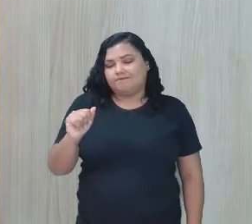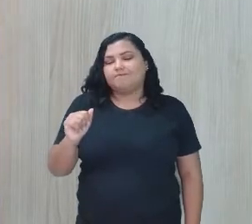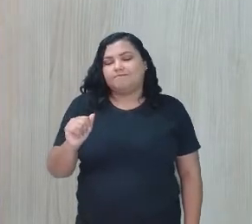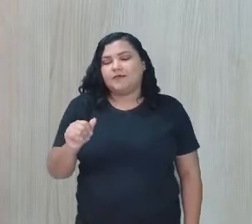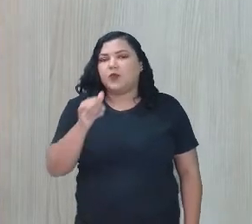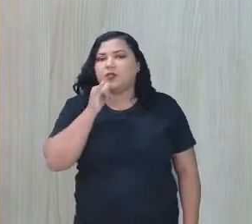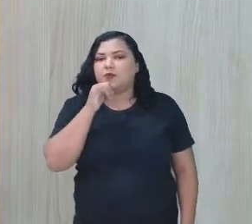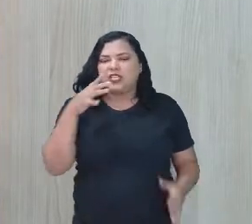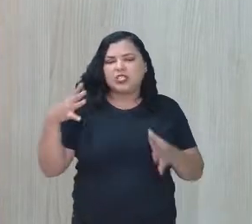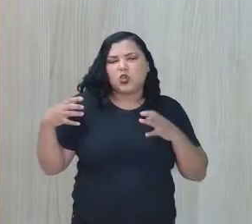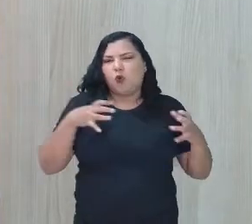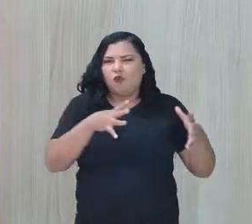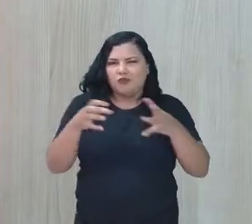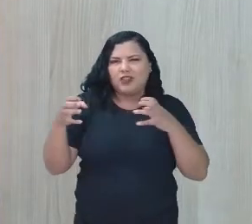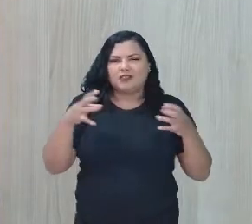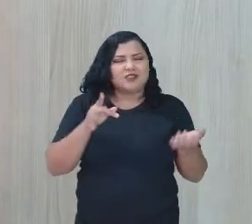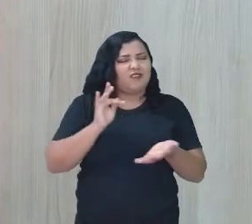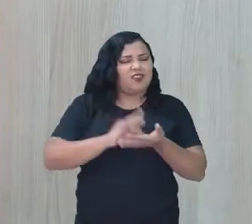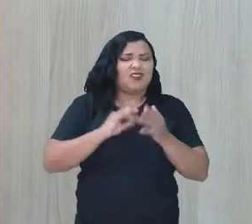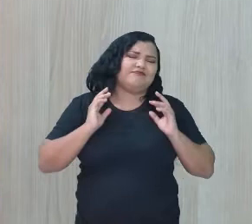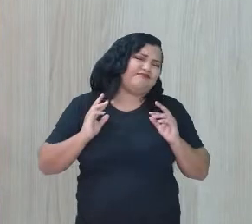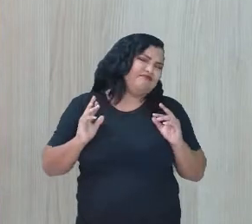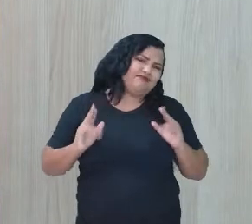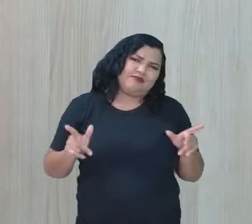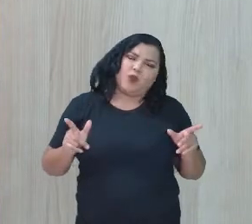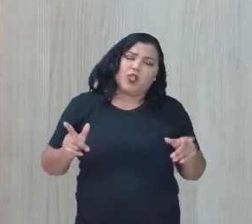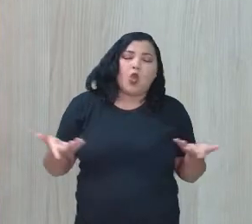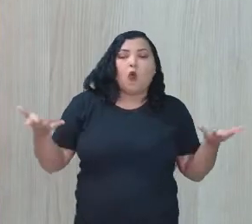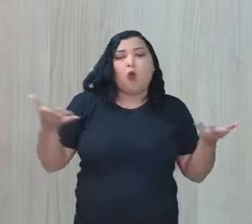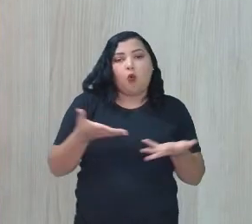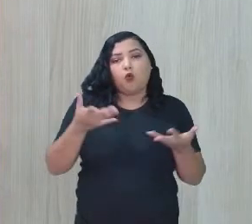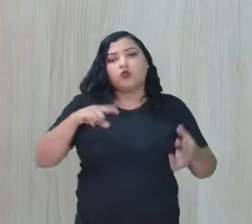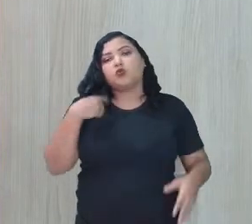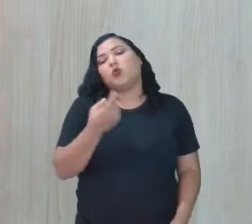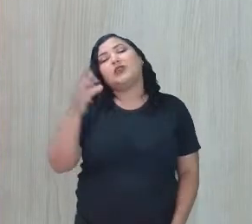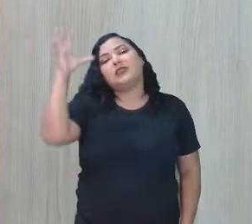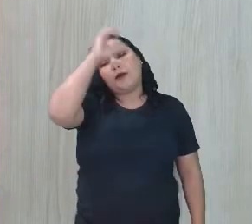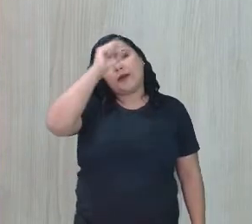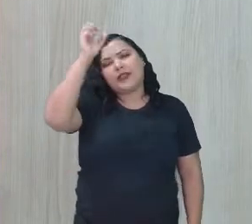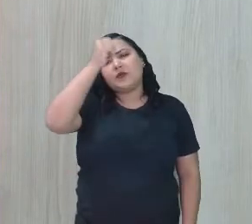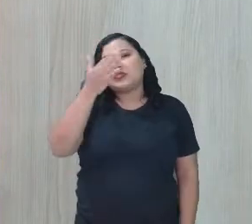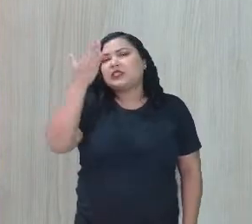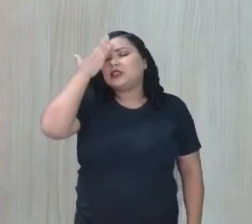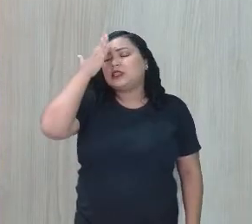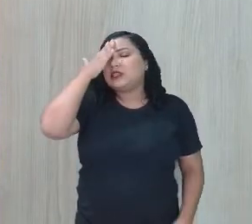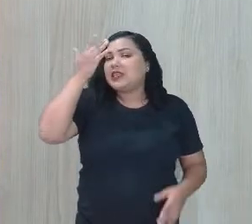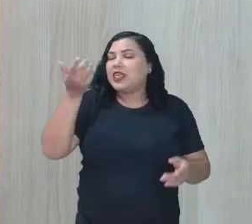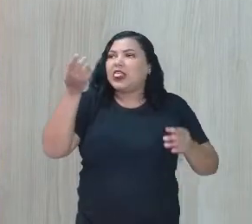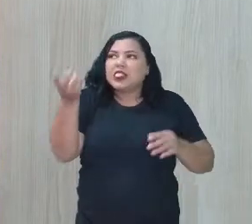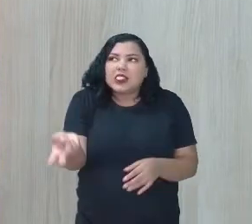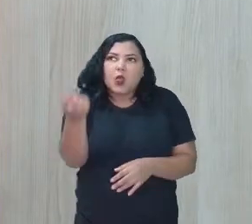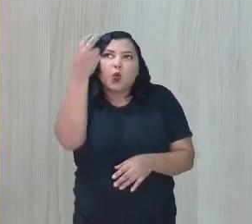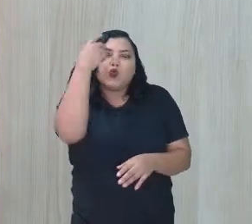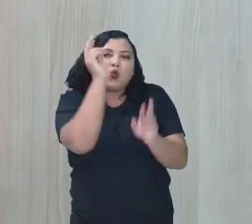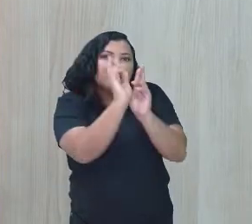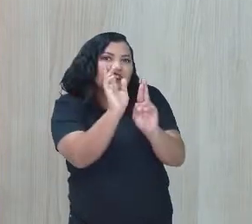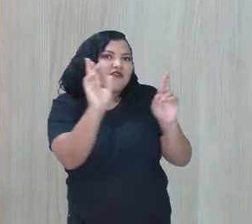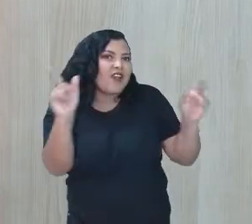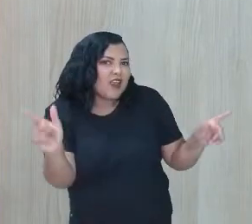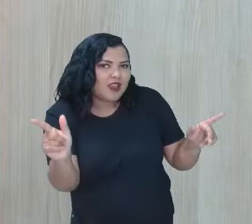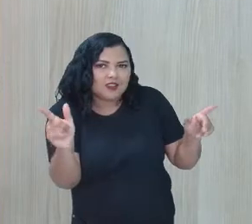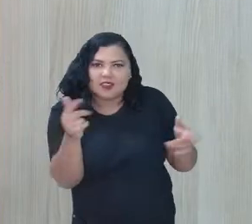entre o civilizado e o incivilizado, que na verdade não existe. Hoje a gente aprende muito bem que existem culturas diferentes, não